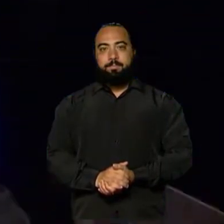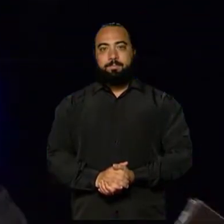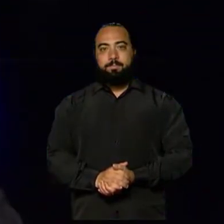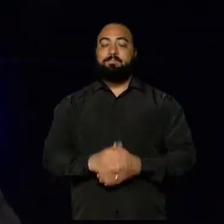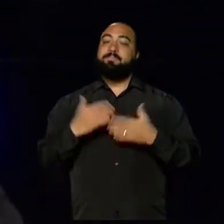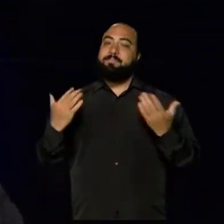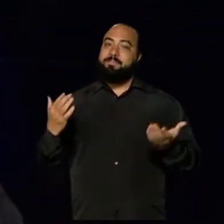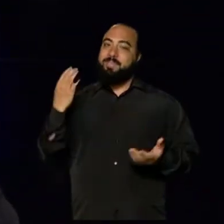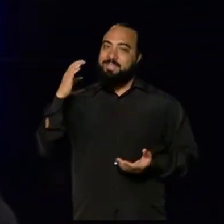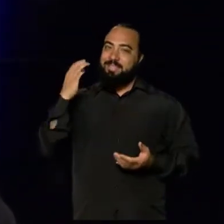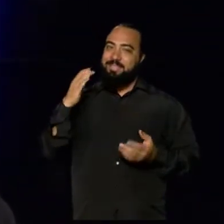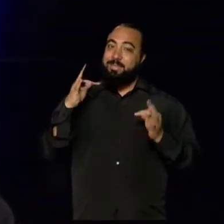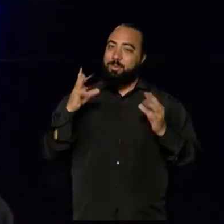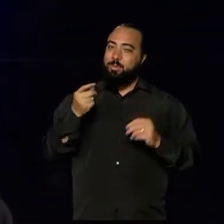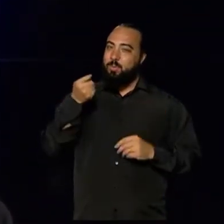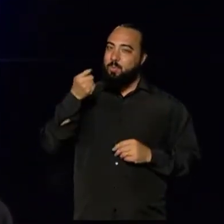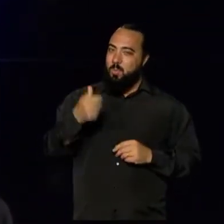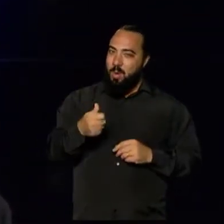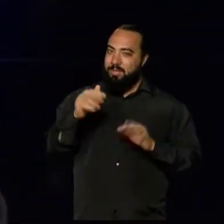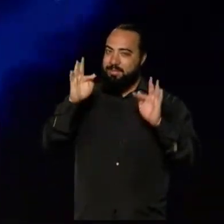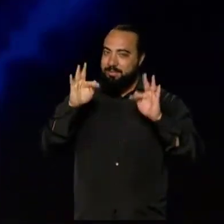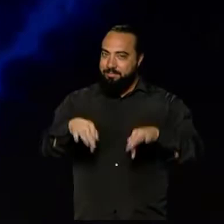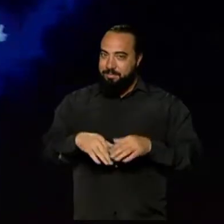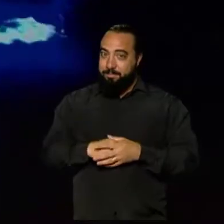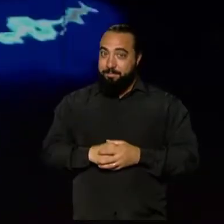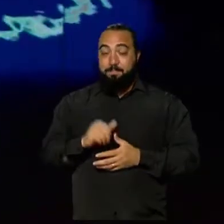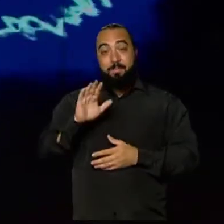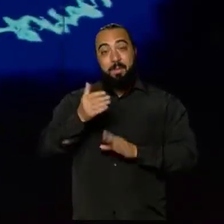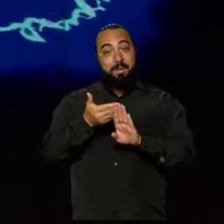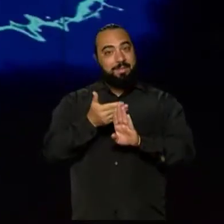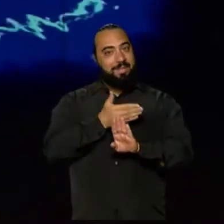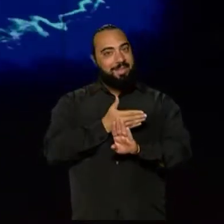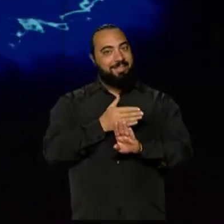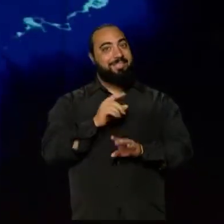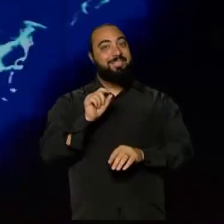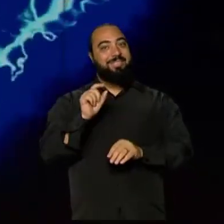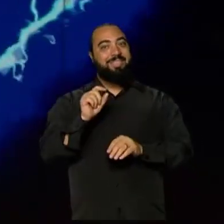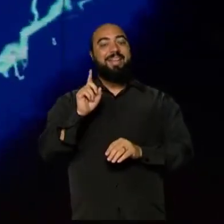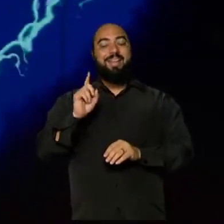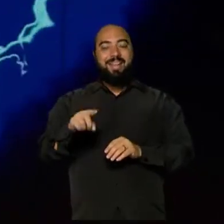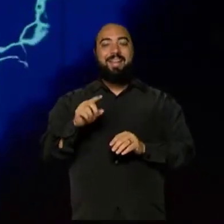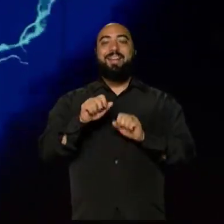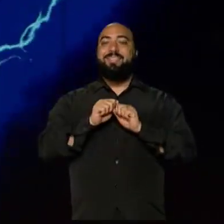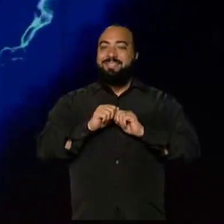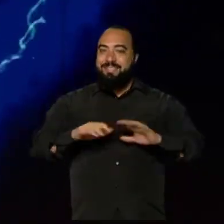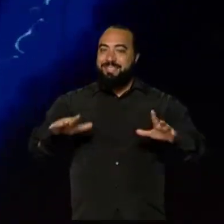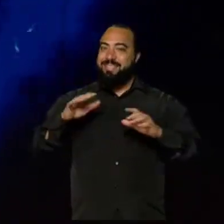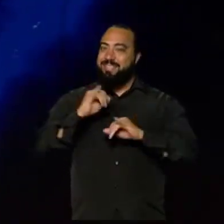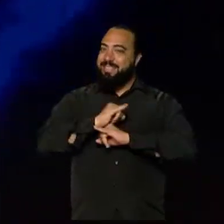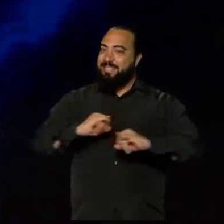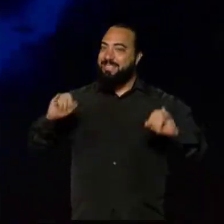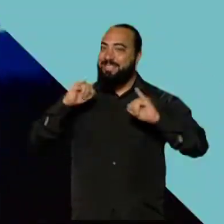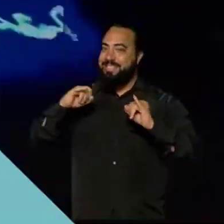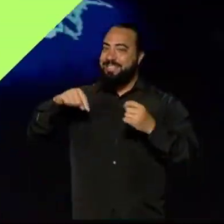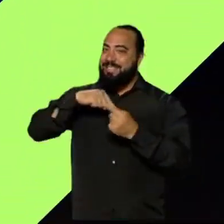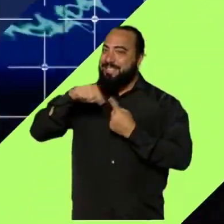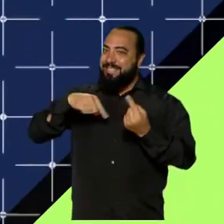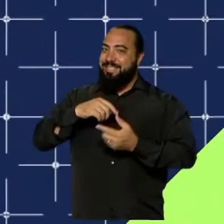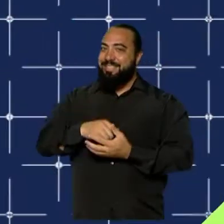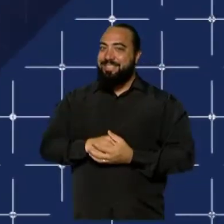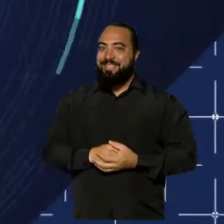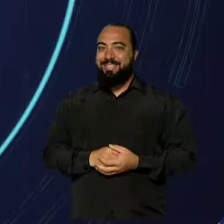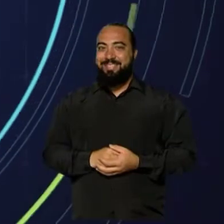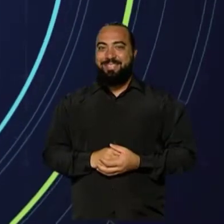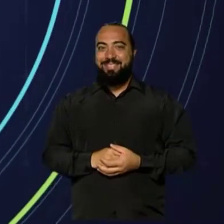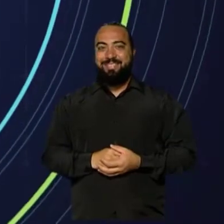O Ciência é Tudo está quase terminando, mas antes, vamos com o nosso tradicional giro de notícias da semana.